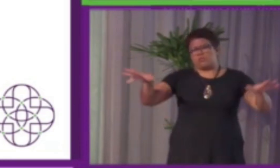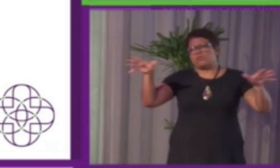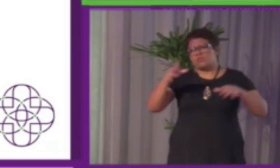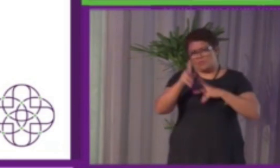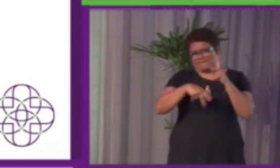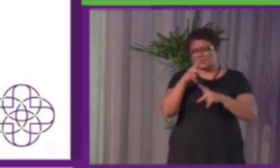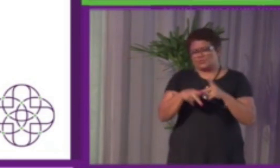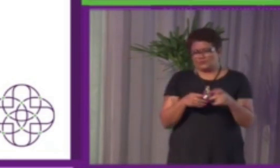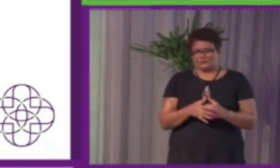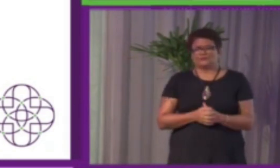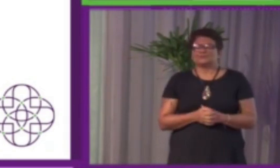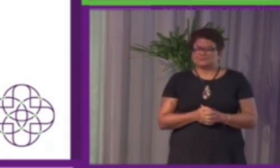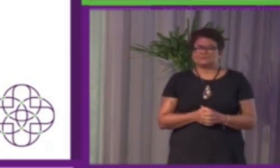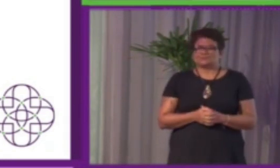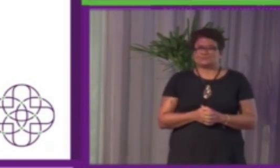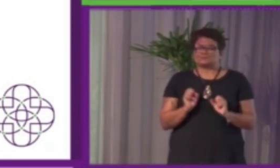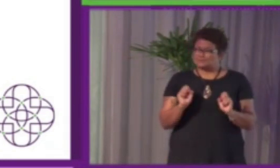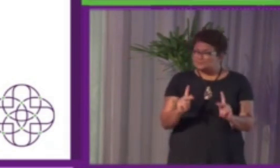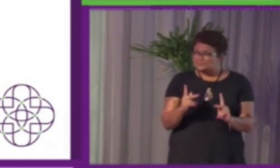população. Ok?